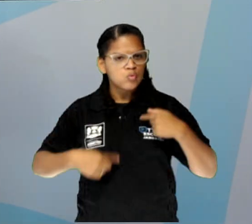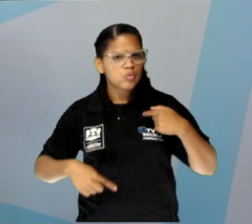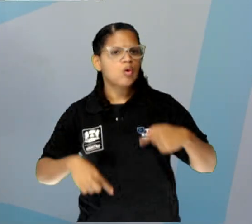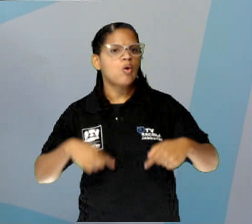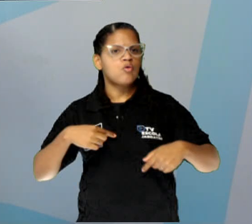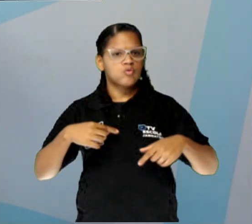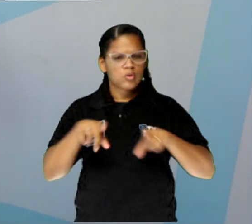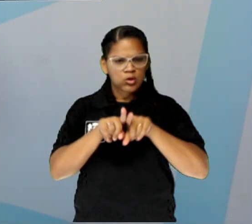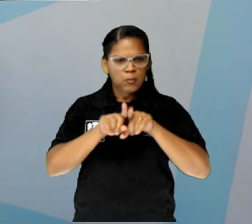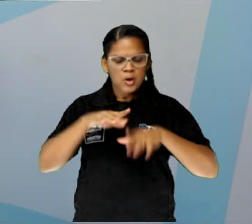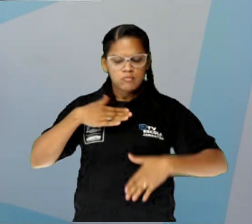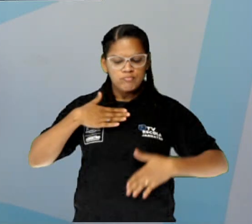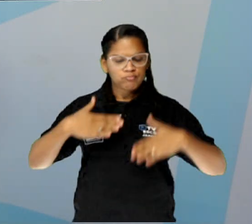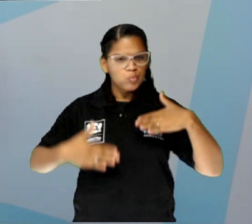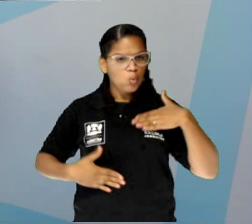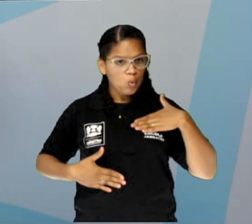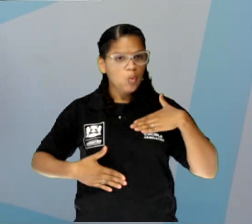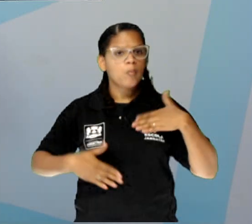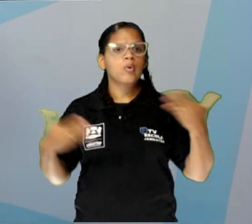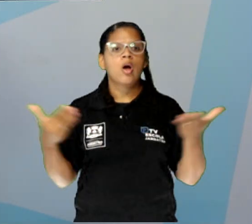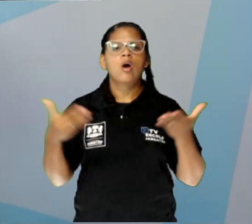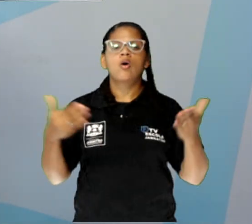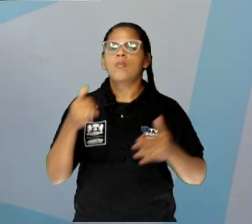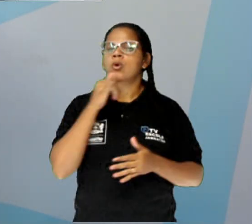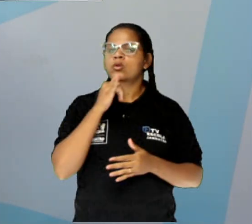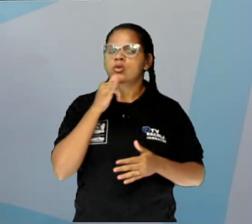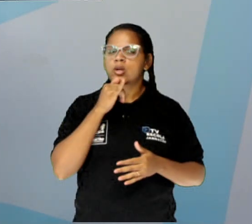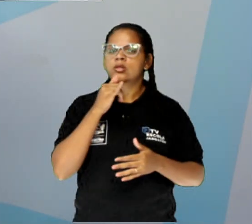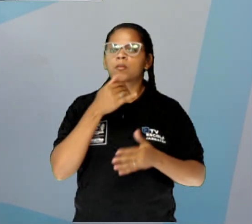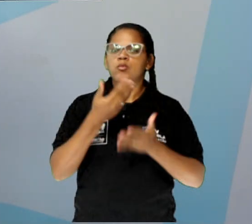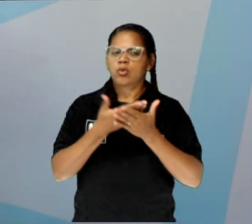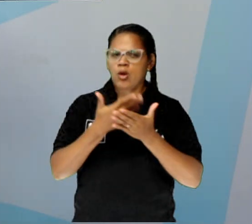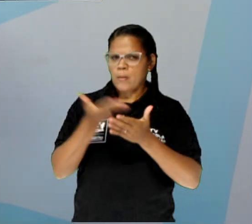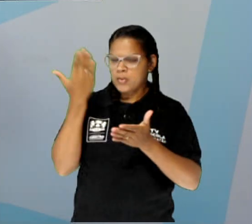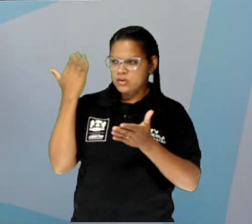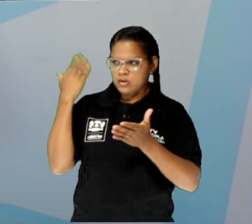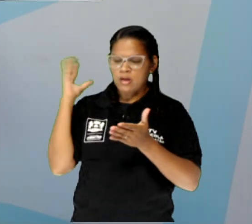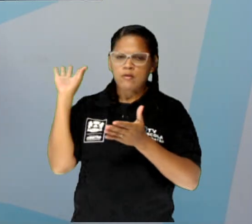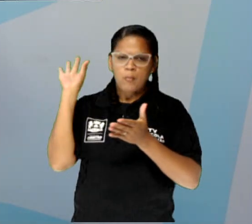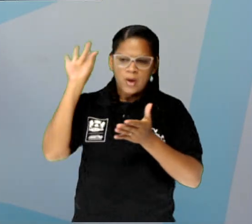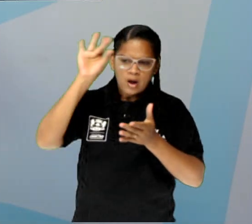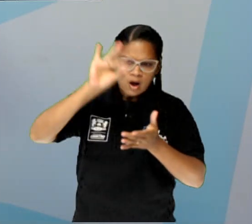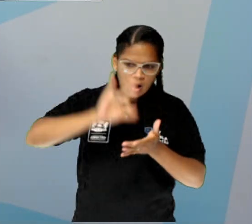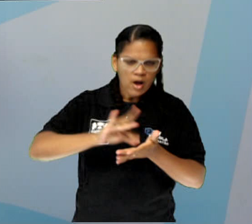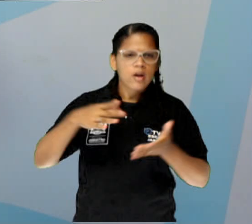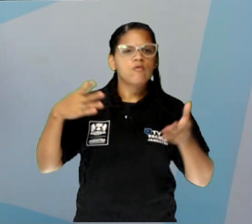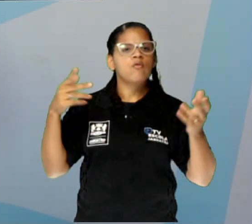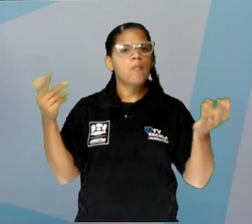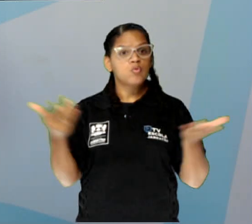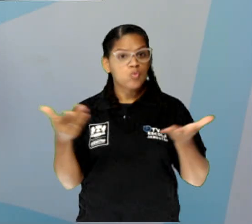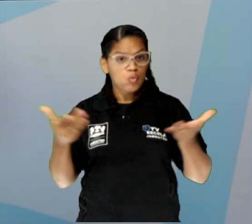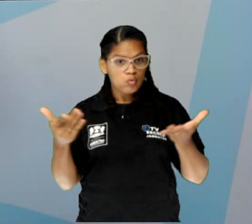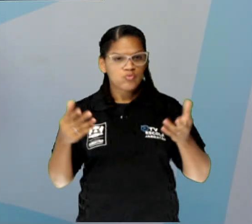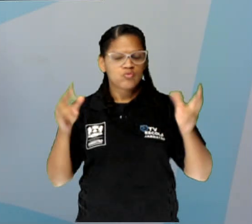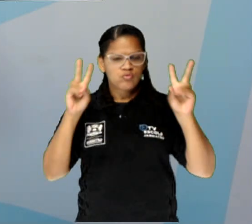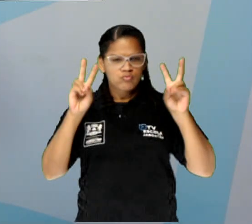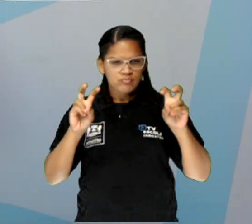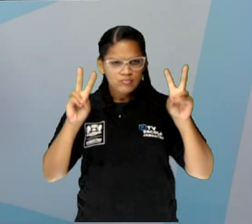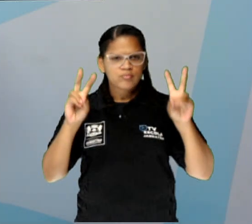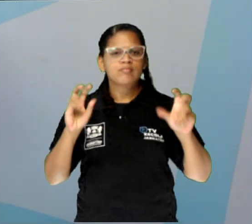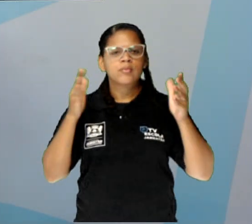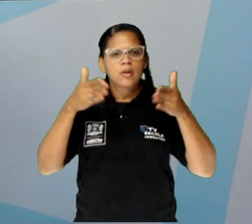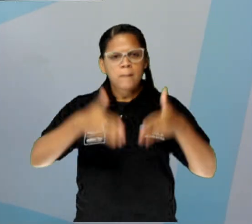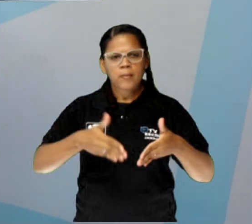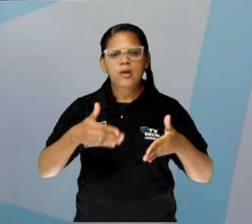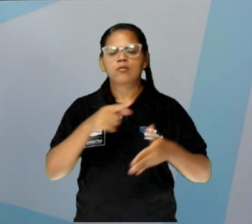agora eu vou pegar alguns exemplos que tivemos nas nossas aulas e vamos trabalhar aqui para que vocês possam conhecer. E para que a gente